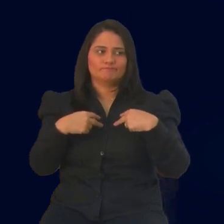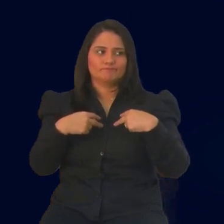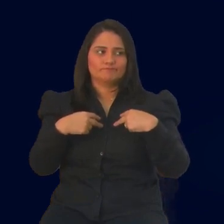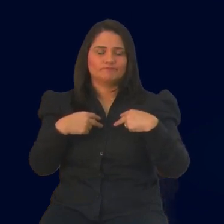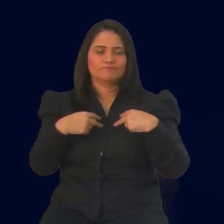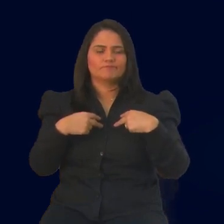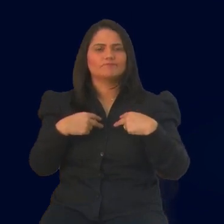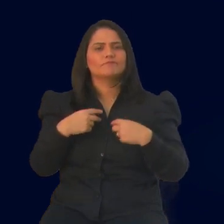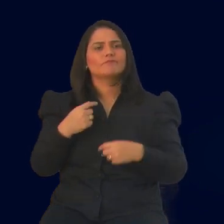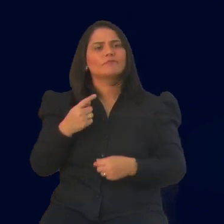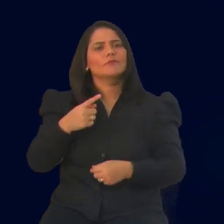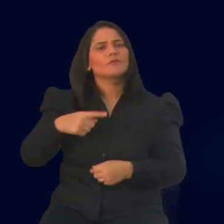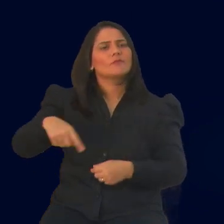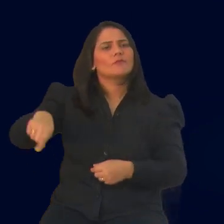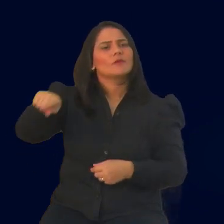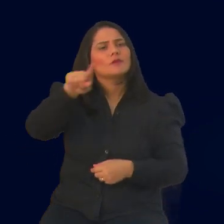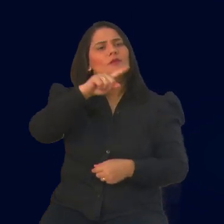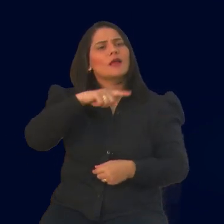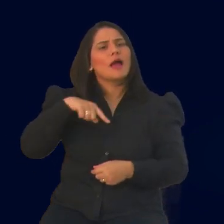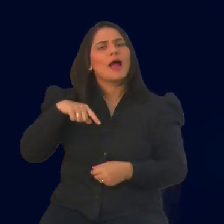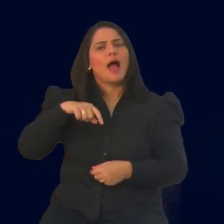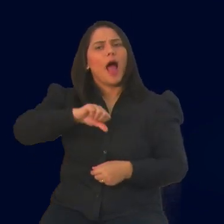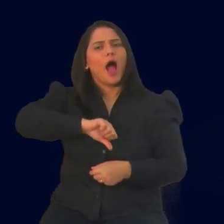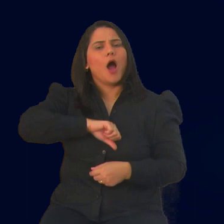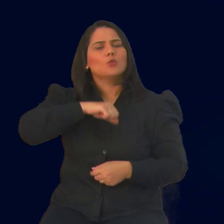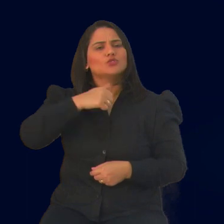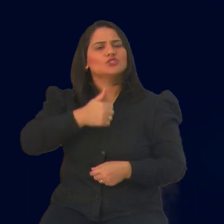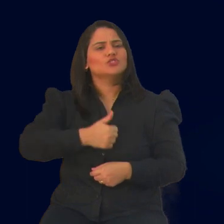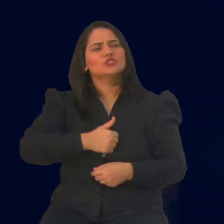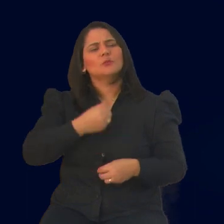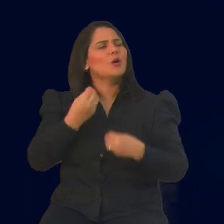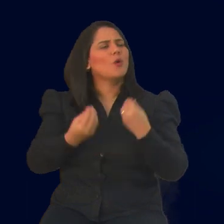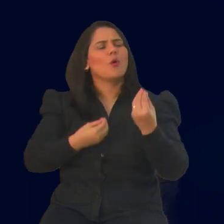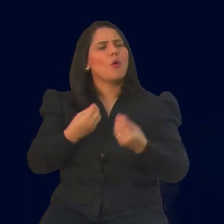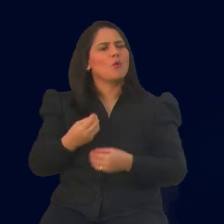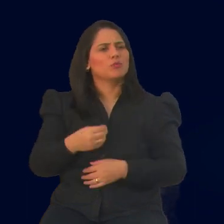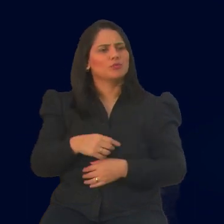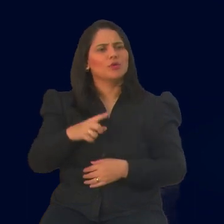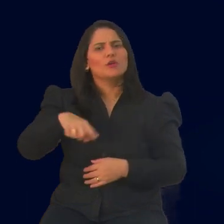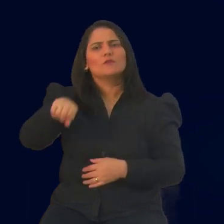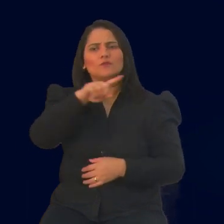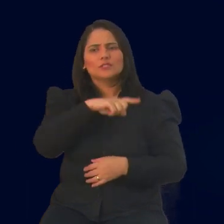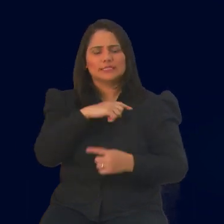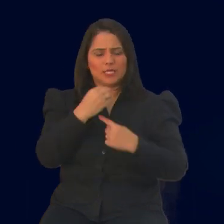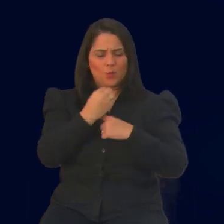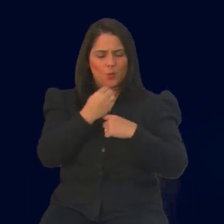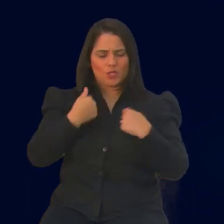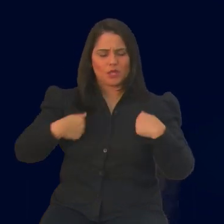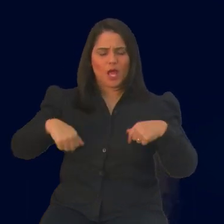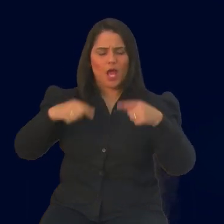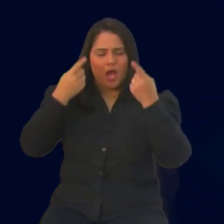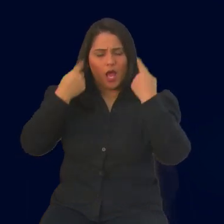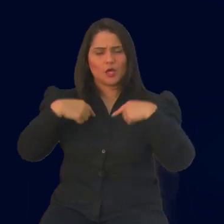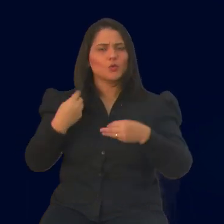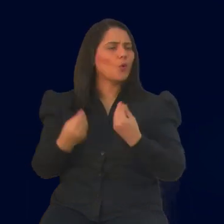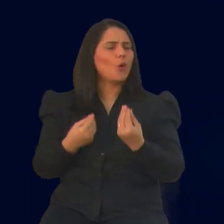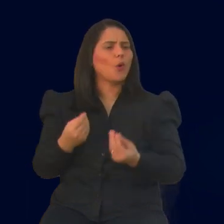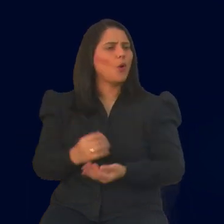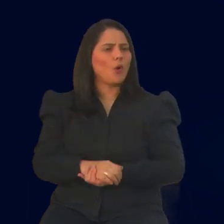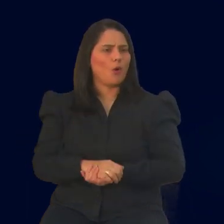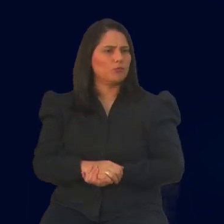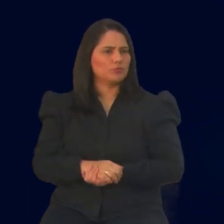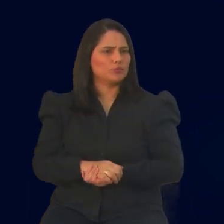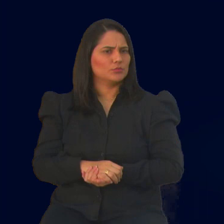Como é que está a nossa autoestima? Como que você se trata? Que diálogos internos